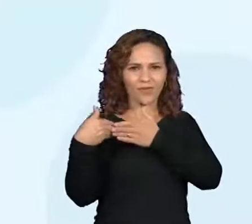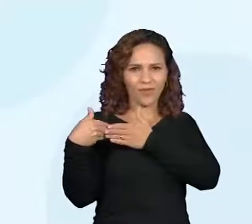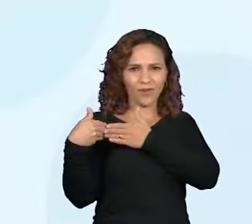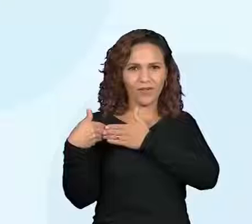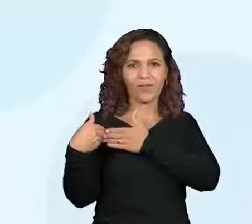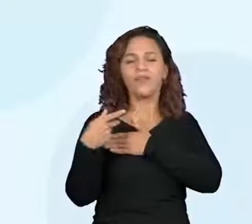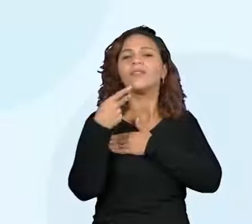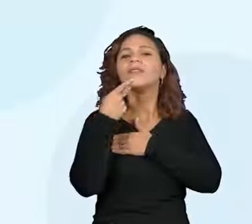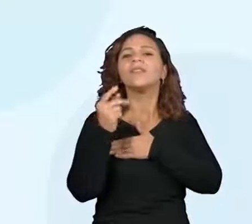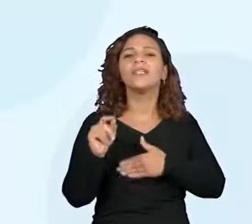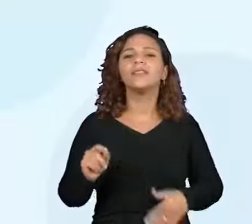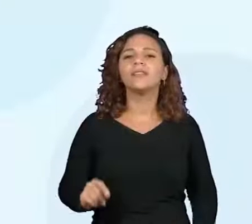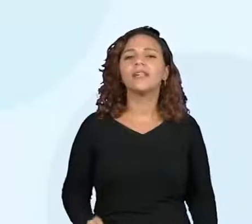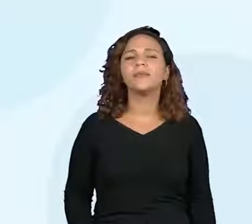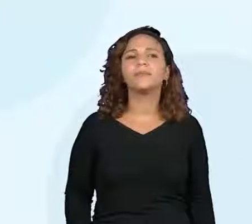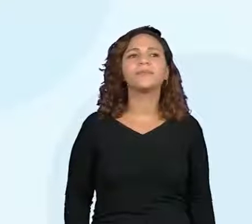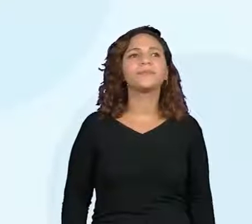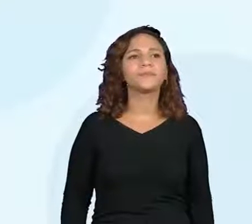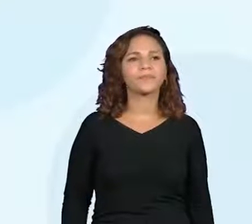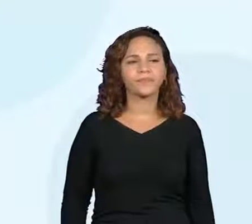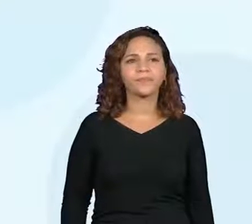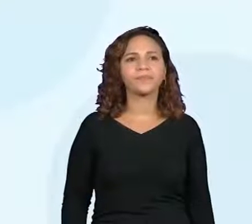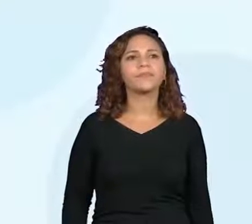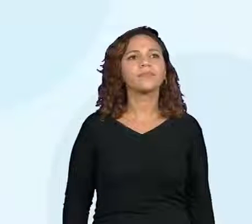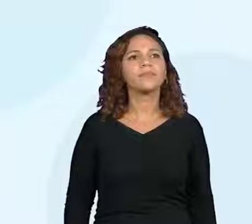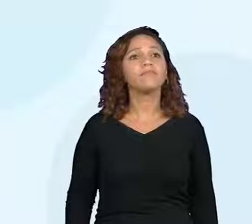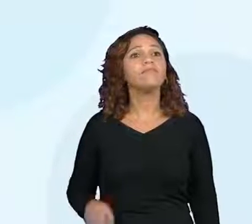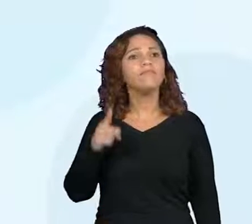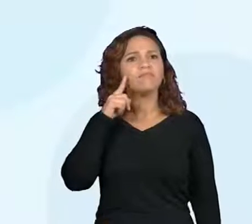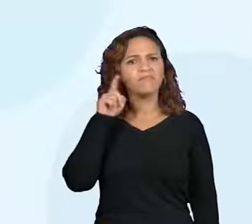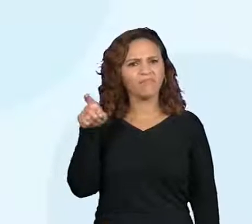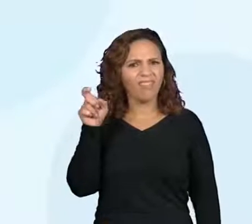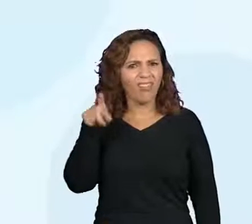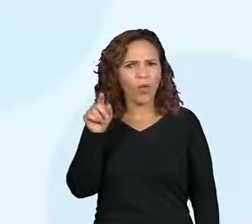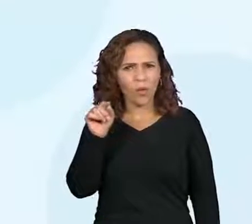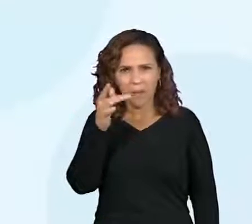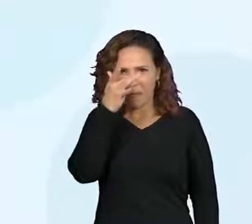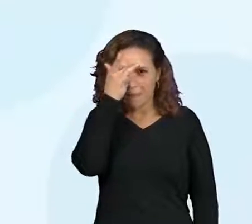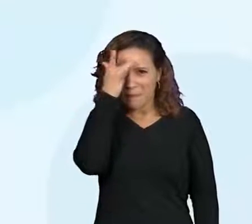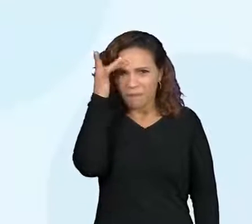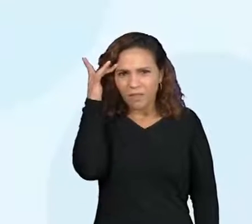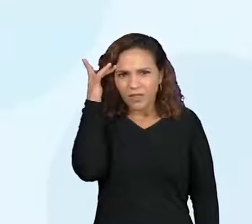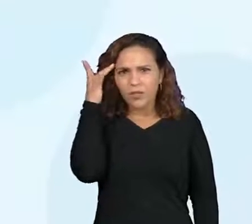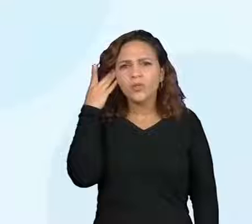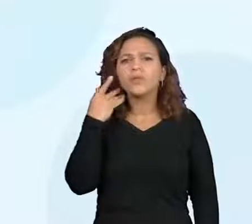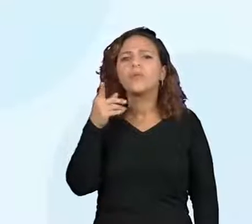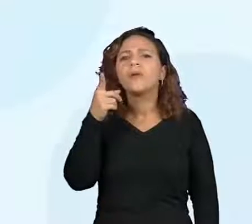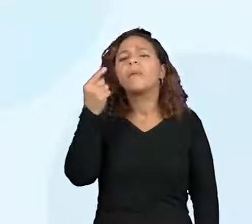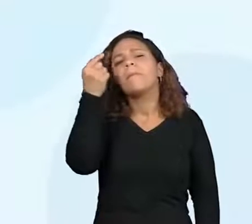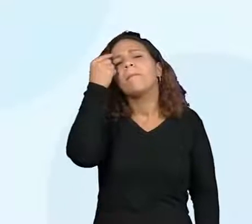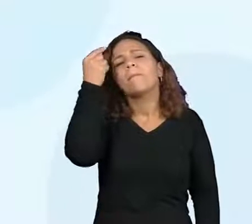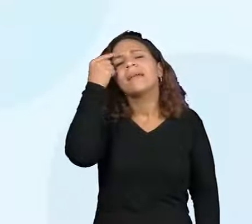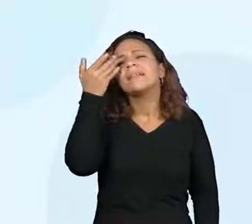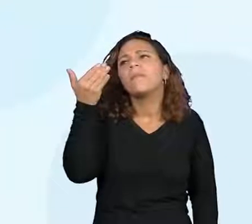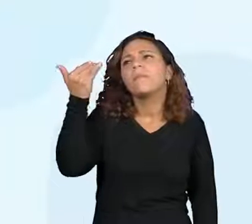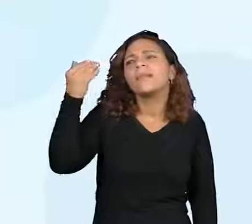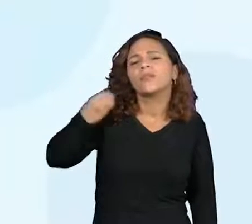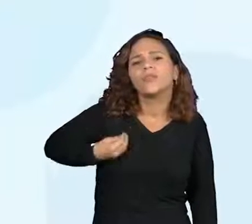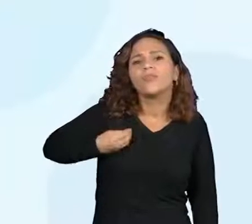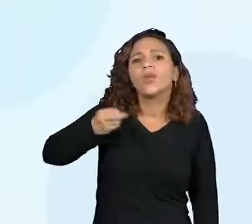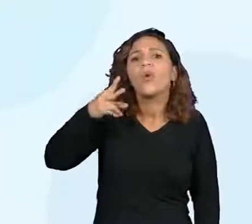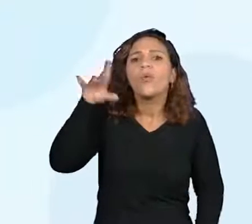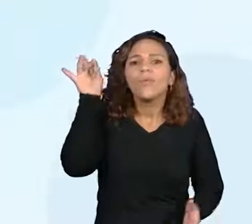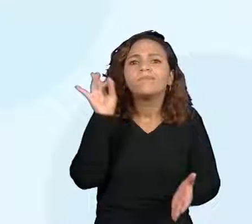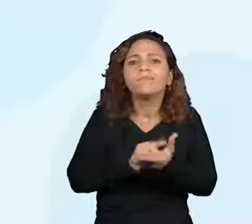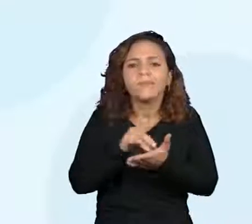isso? Será que ele está falando fisicamente ou está falando para a pessoa não olhar para o passado? Algo